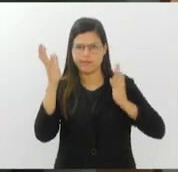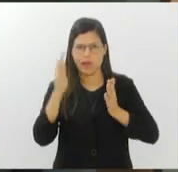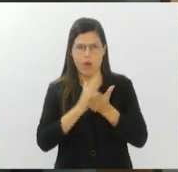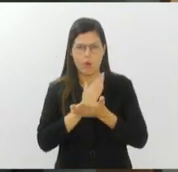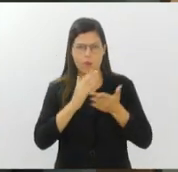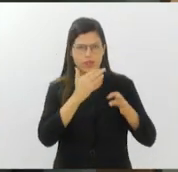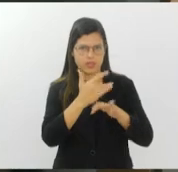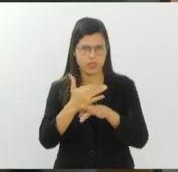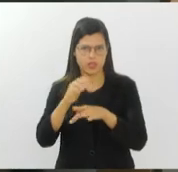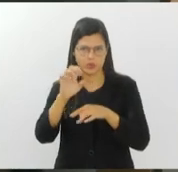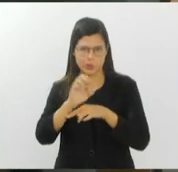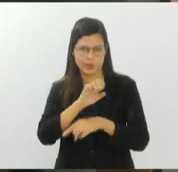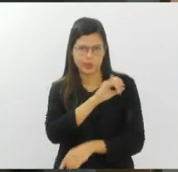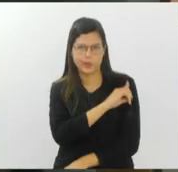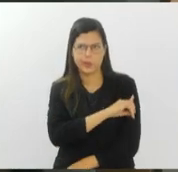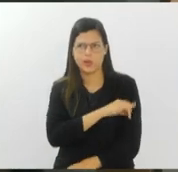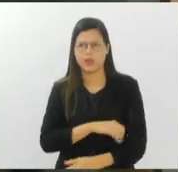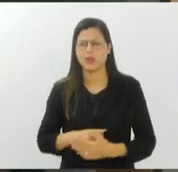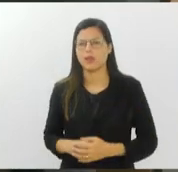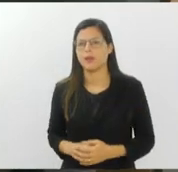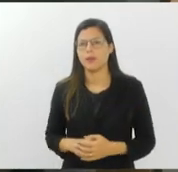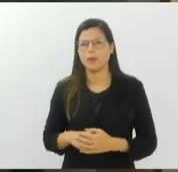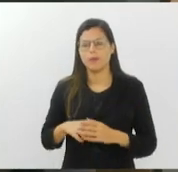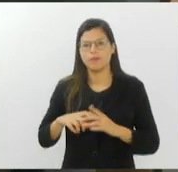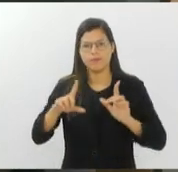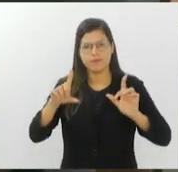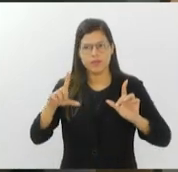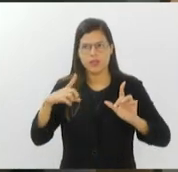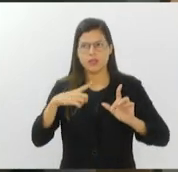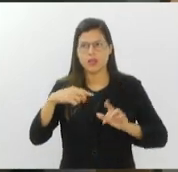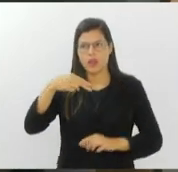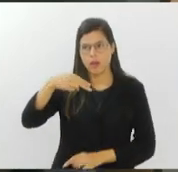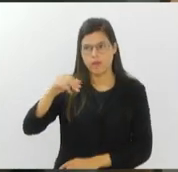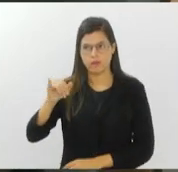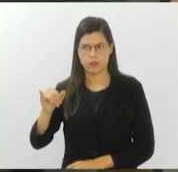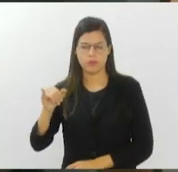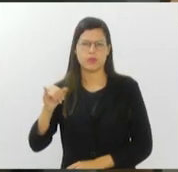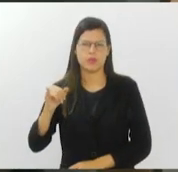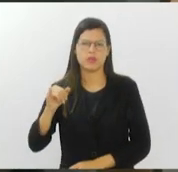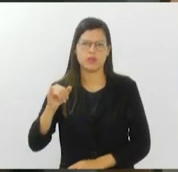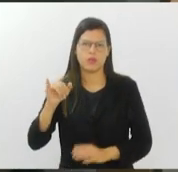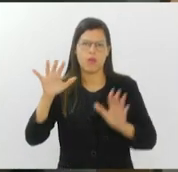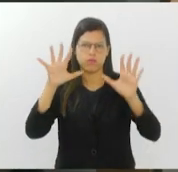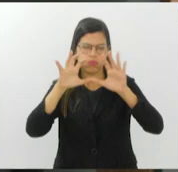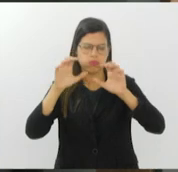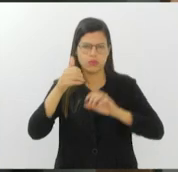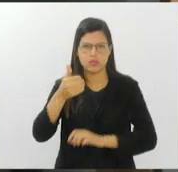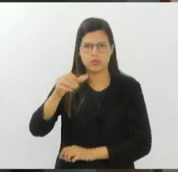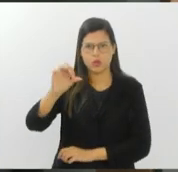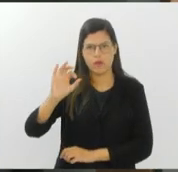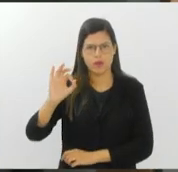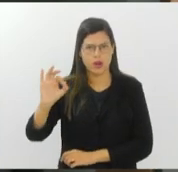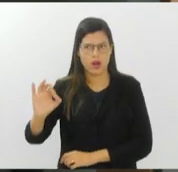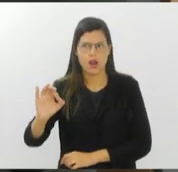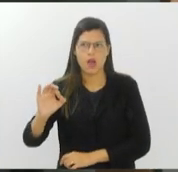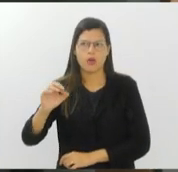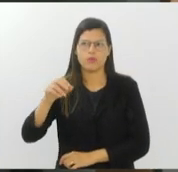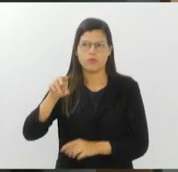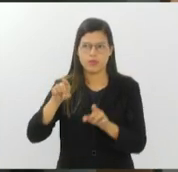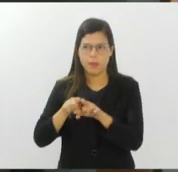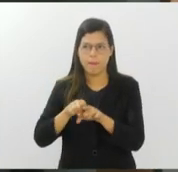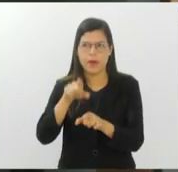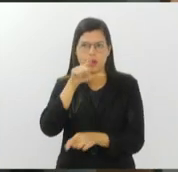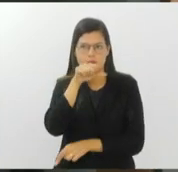cidades aqui do estado? Aqui na tela, Nova Iguaçu, tempo parcialmente nublado, 19 graus nesse momento. Nilópolis